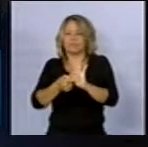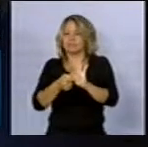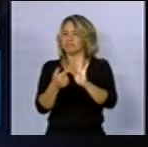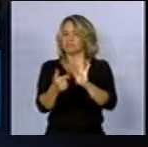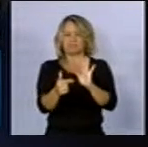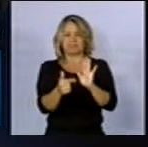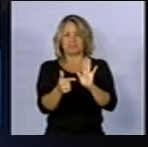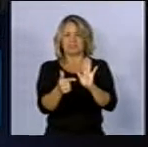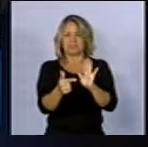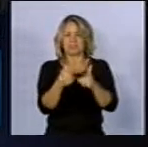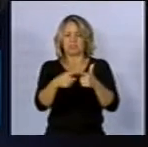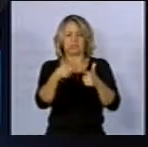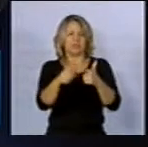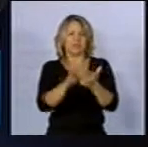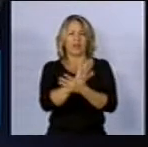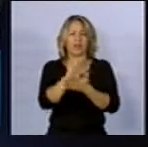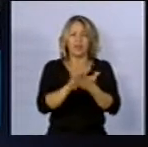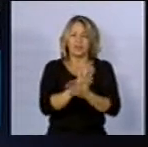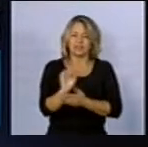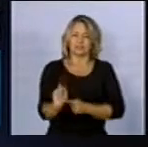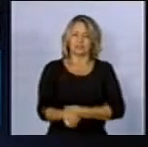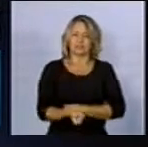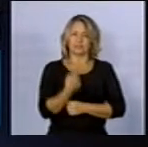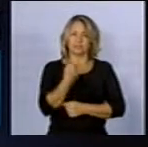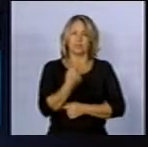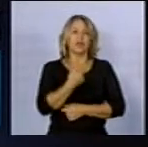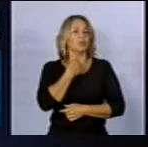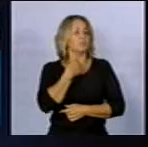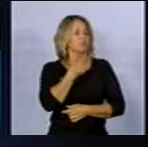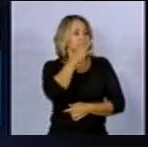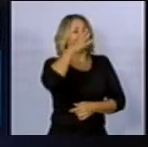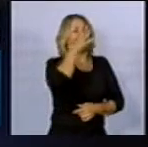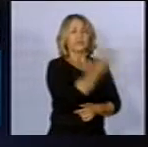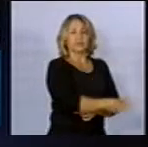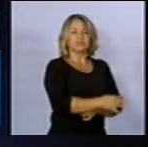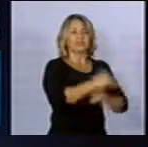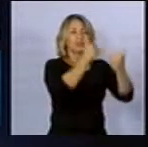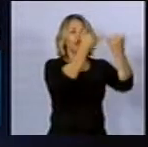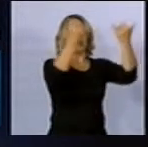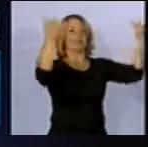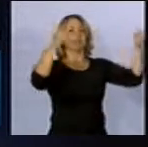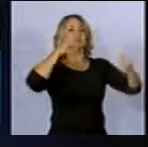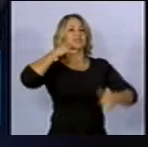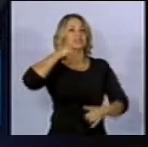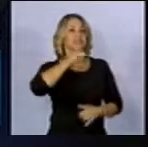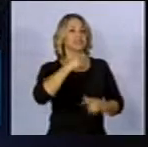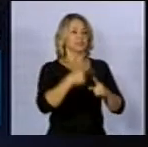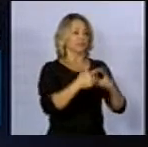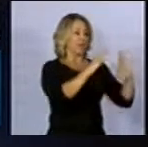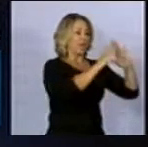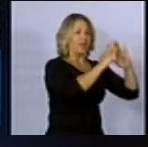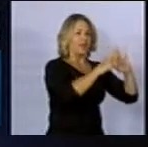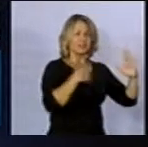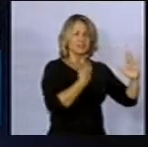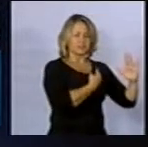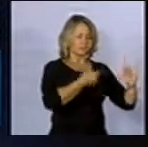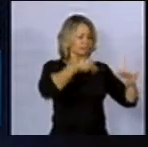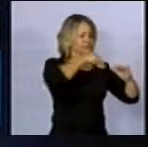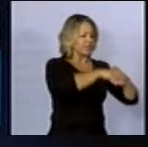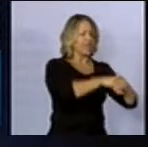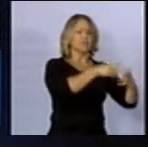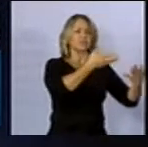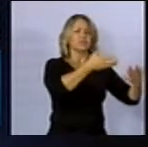nenhum malefício nós não podemos acusar uma rede elétrica quando Nossa casa está sobrecarregada